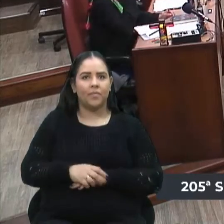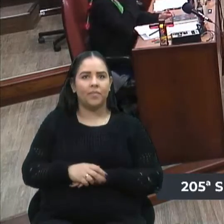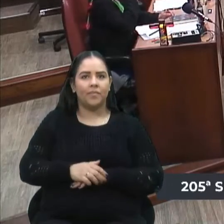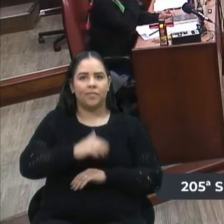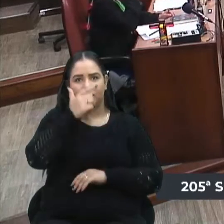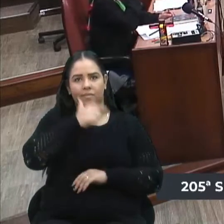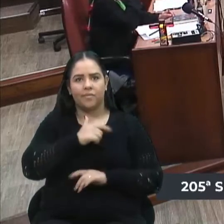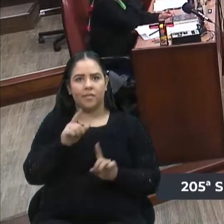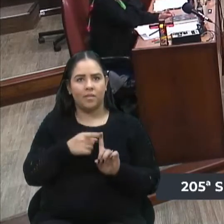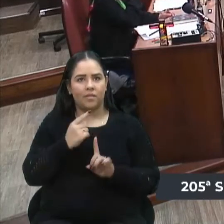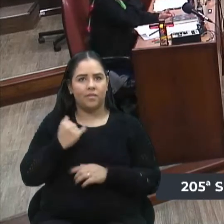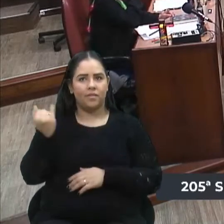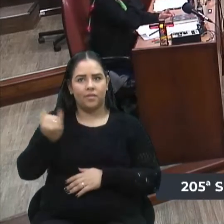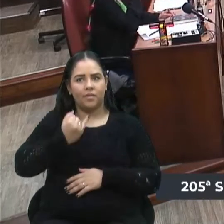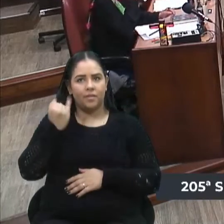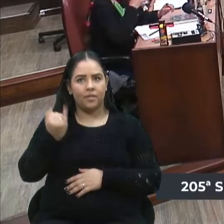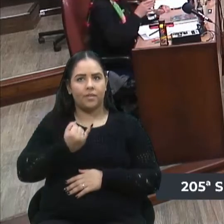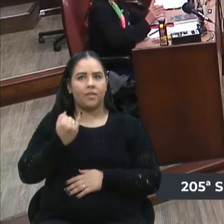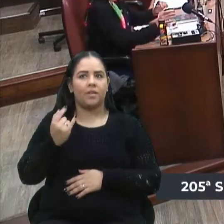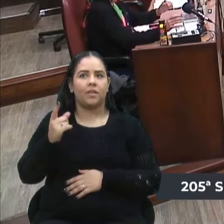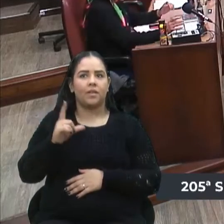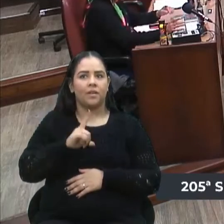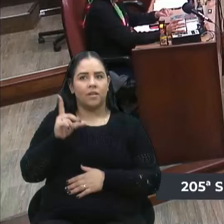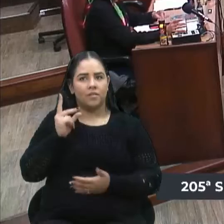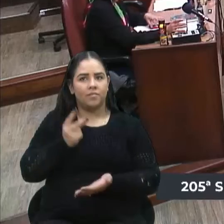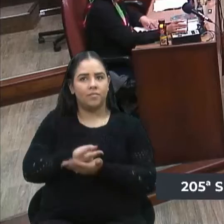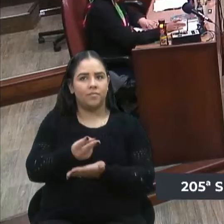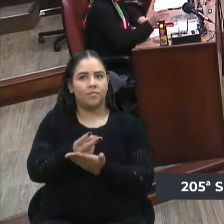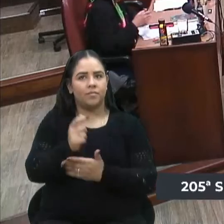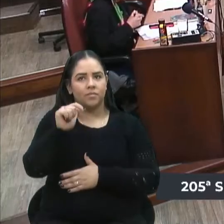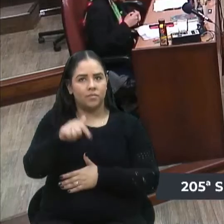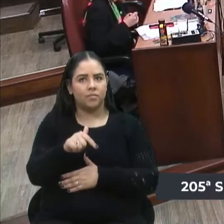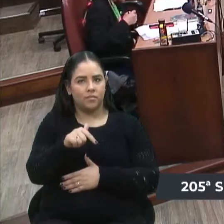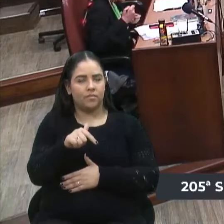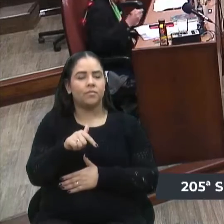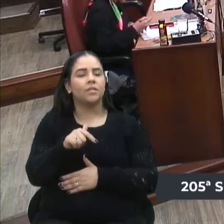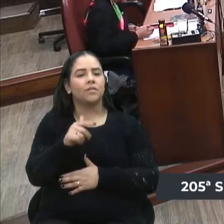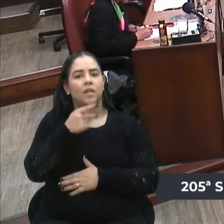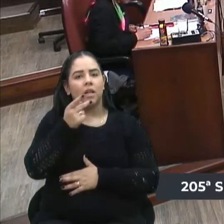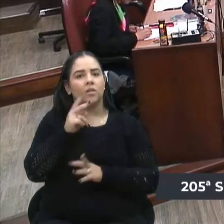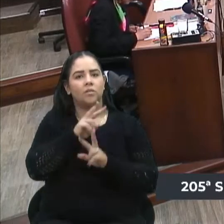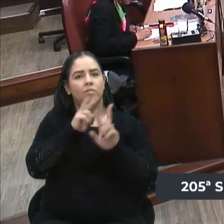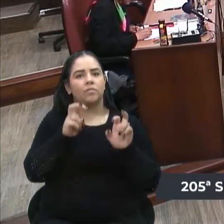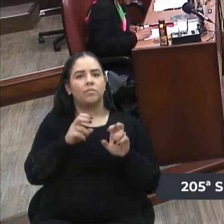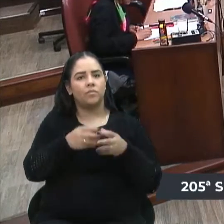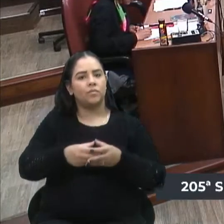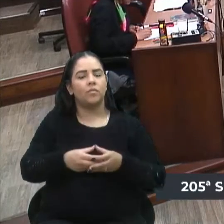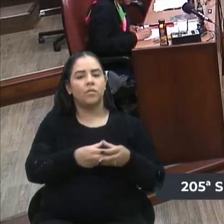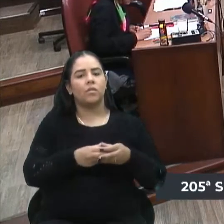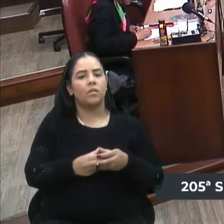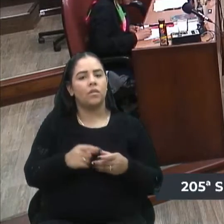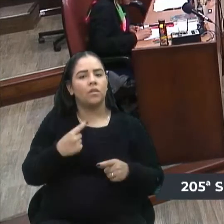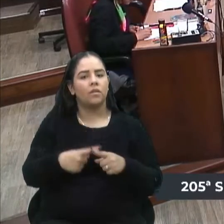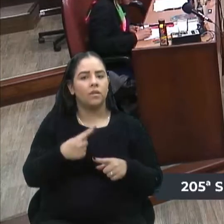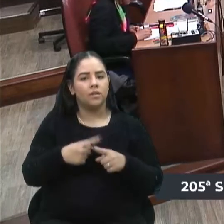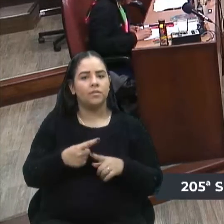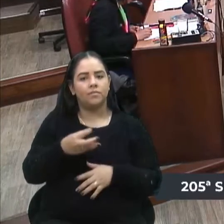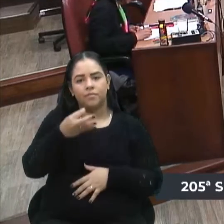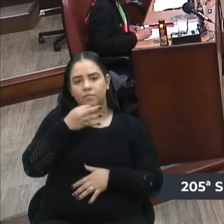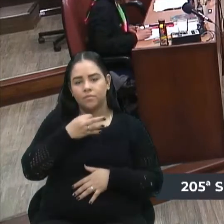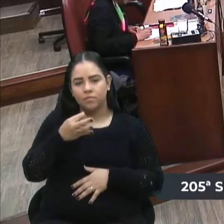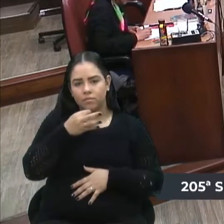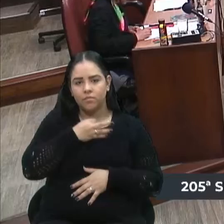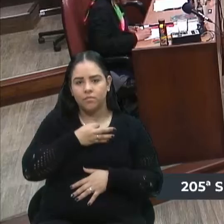importante ver a sequência do Parlamento Regional, né, e debatendo o tema do turismo, até porque Caxias do Sul está num